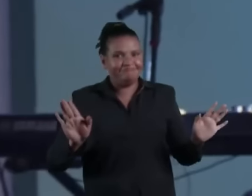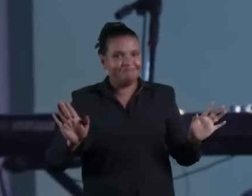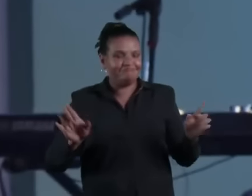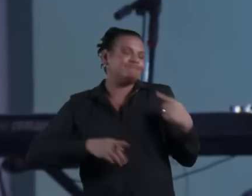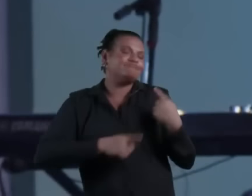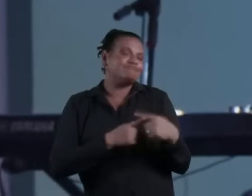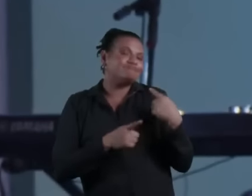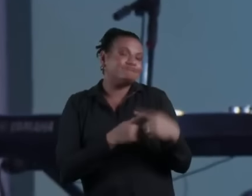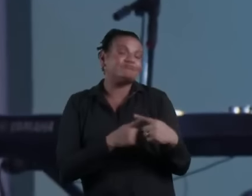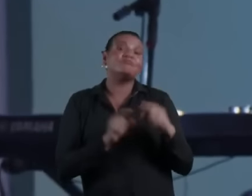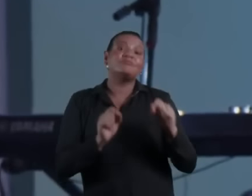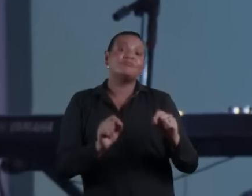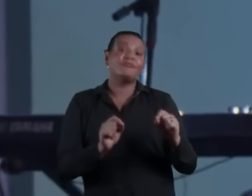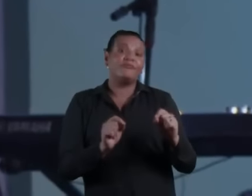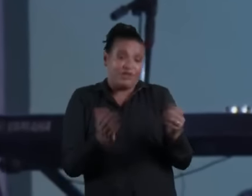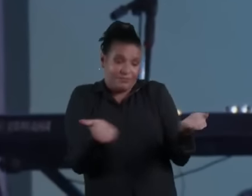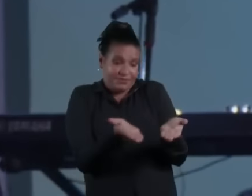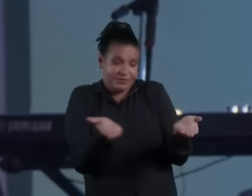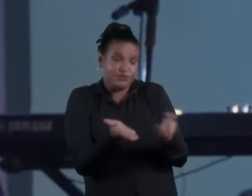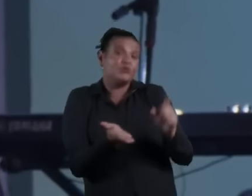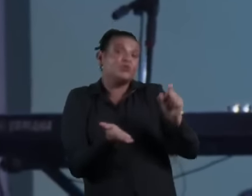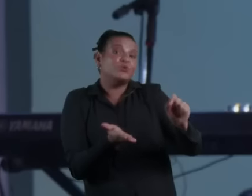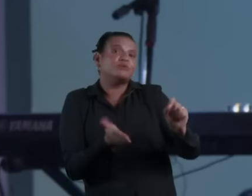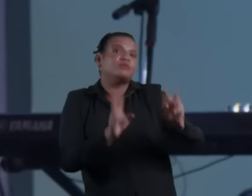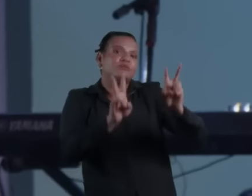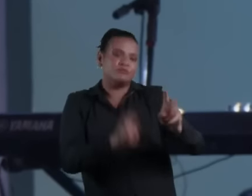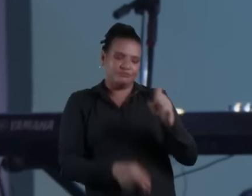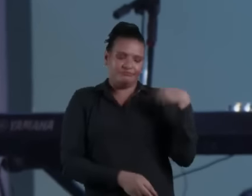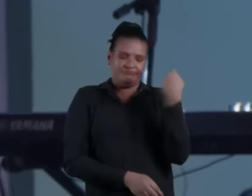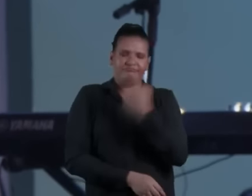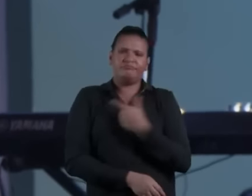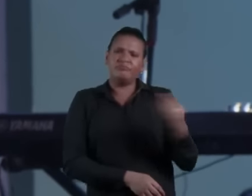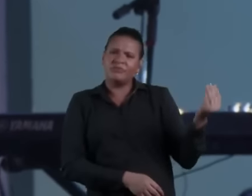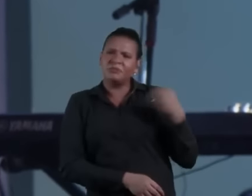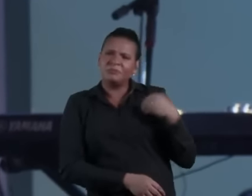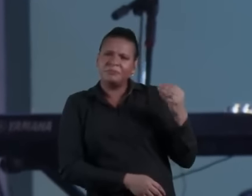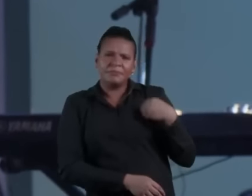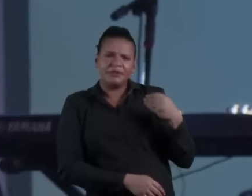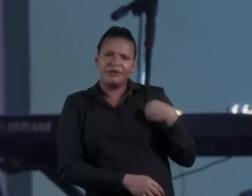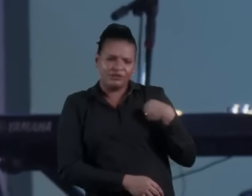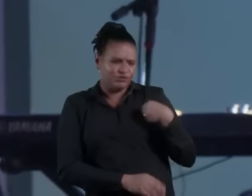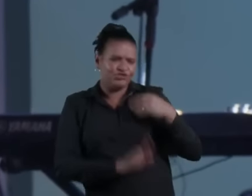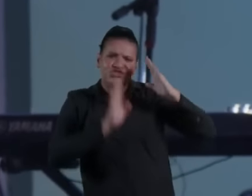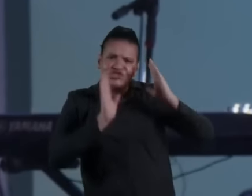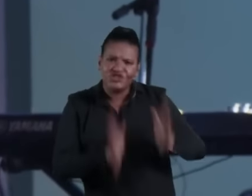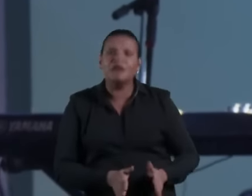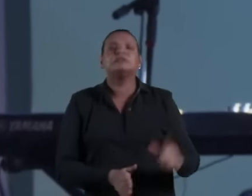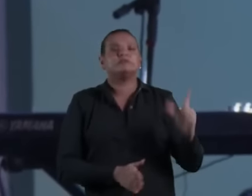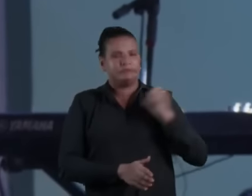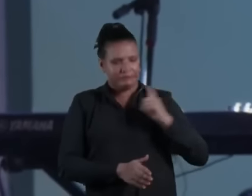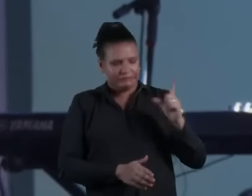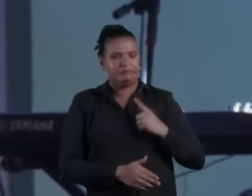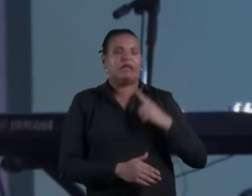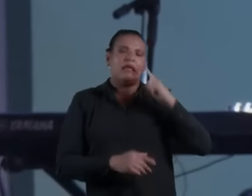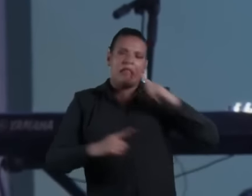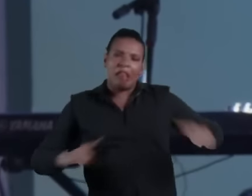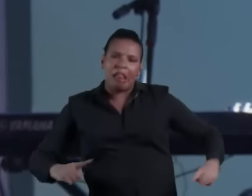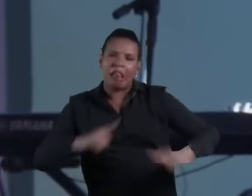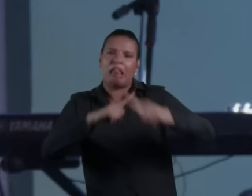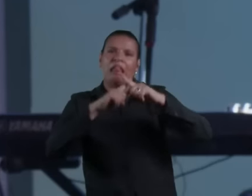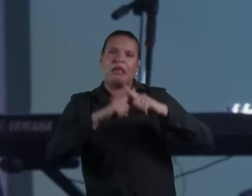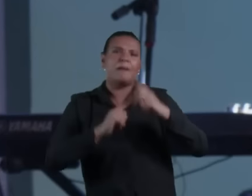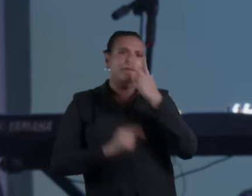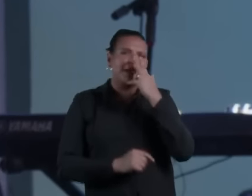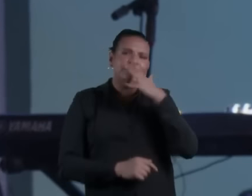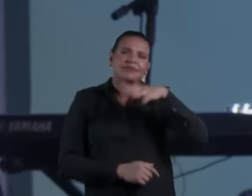diz que nós somos livres do Poder do pecado mas a Guerra ainda existe Amém ou